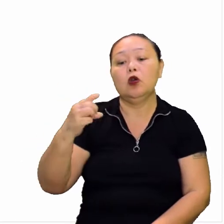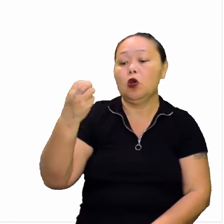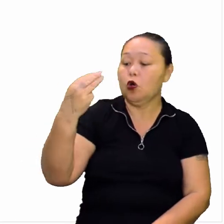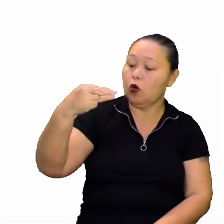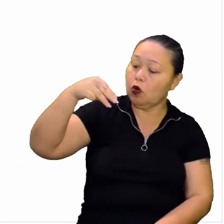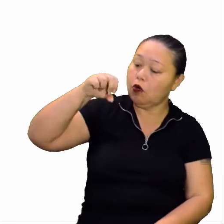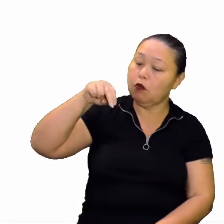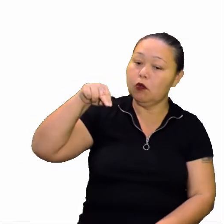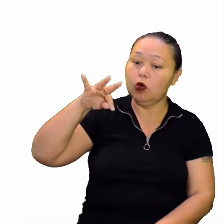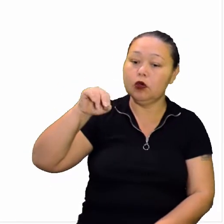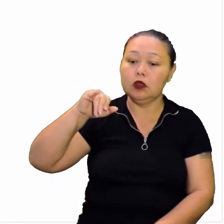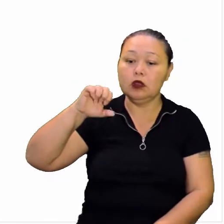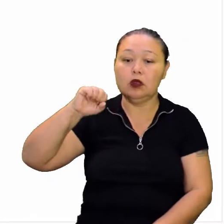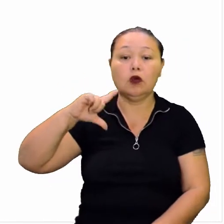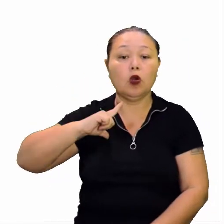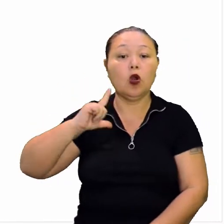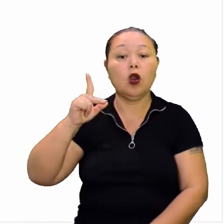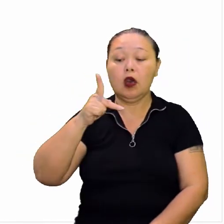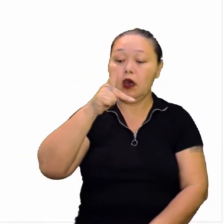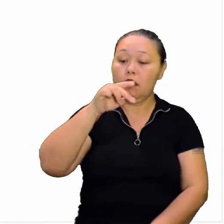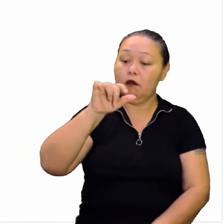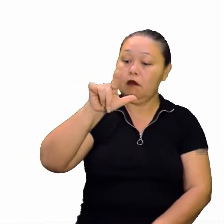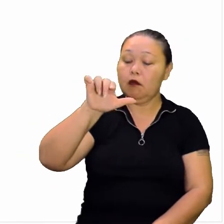para o monoteísmo é que o